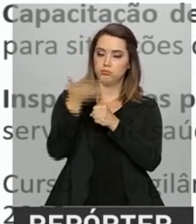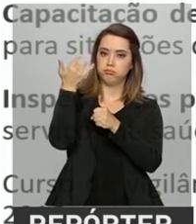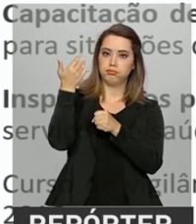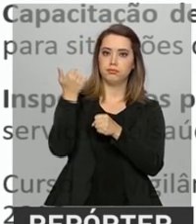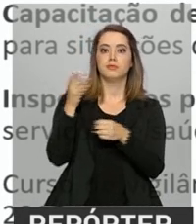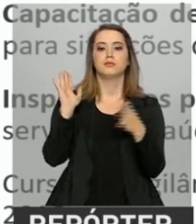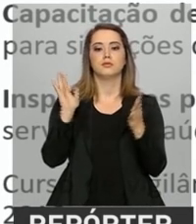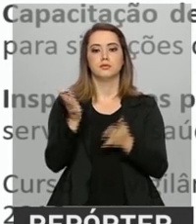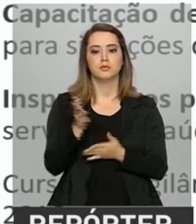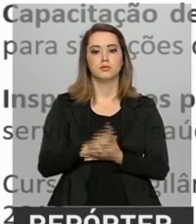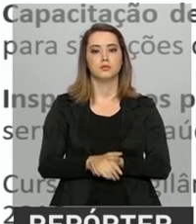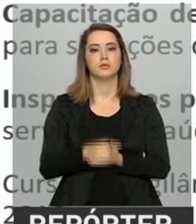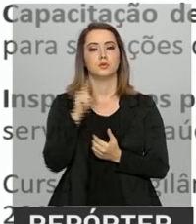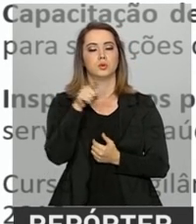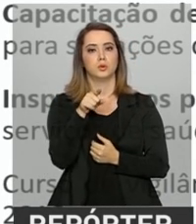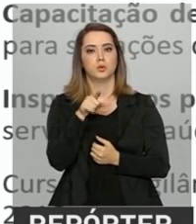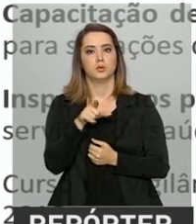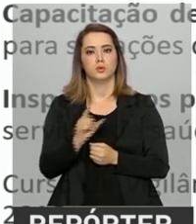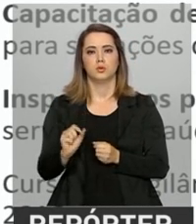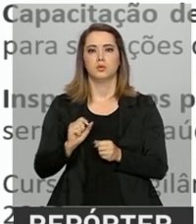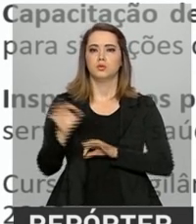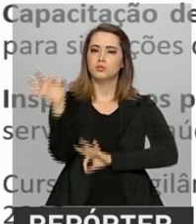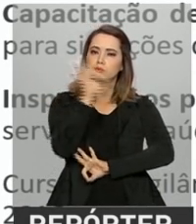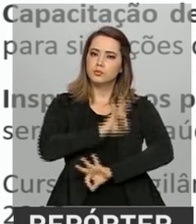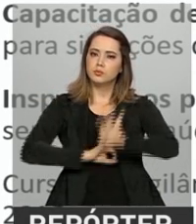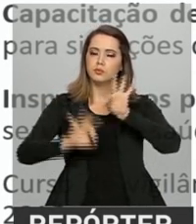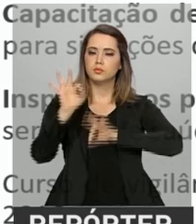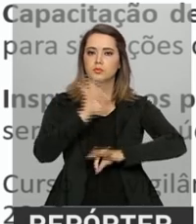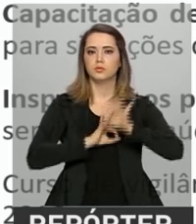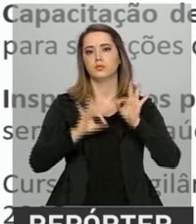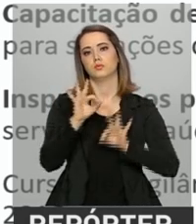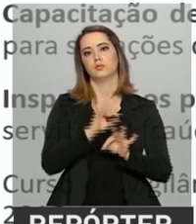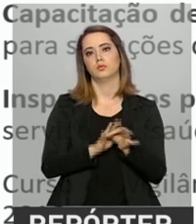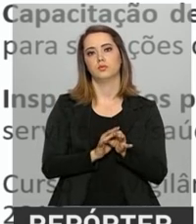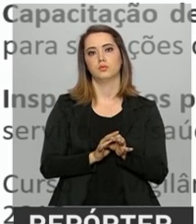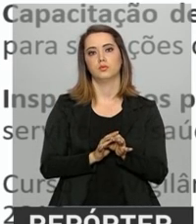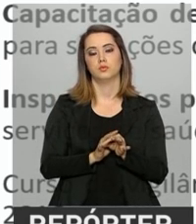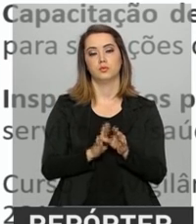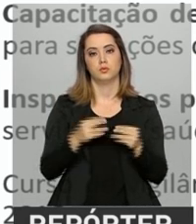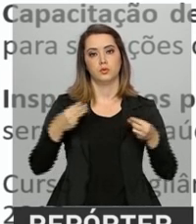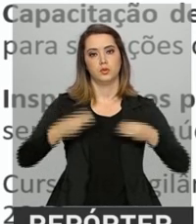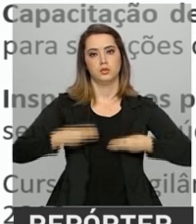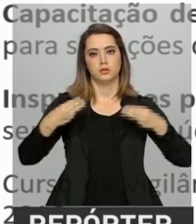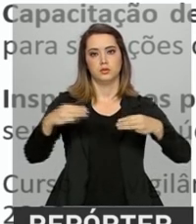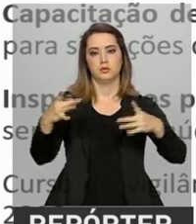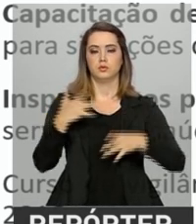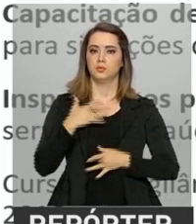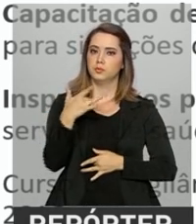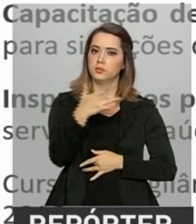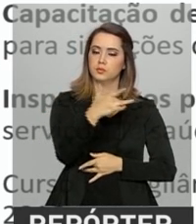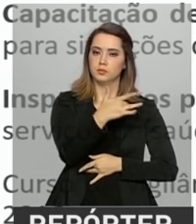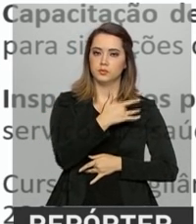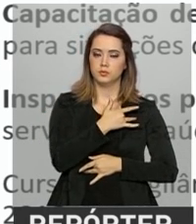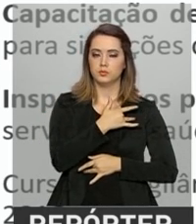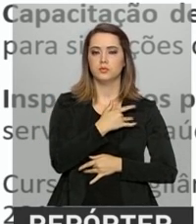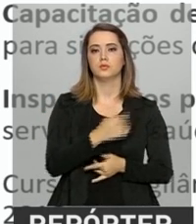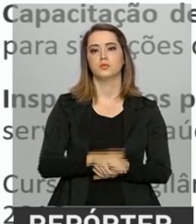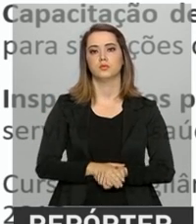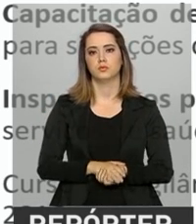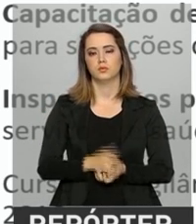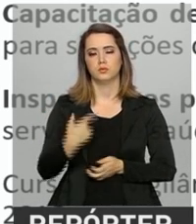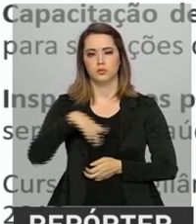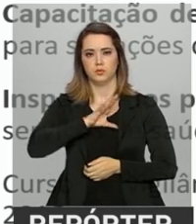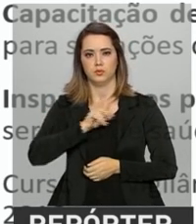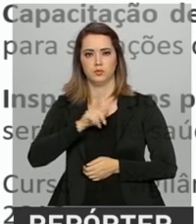remoção dessa junção, desse planejamento. No Ministério da Saúde, nós aí